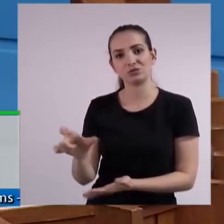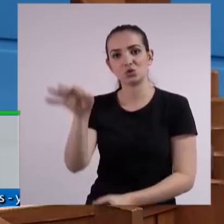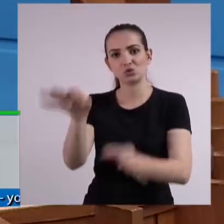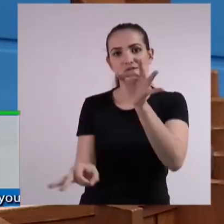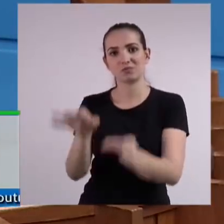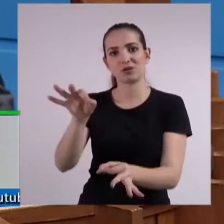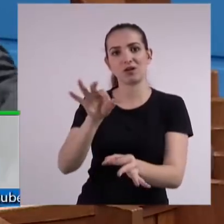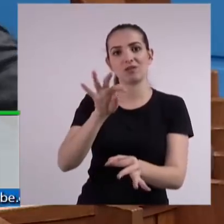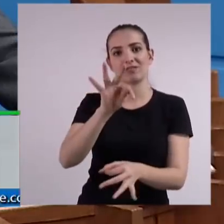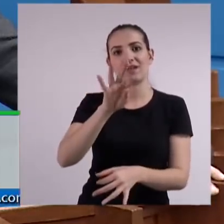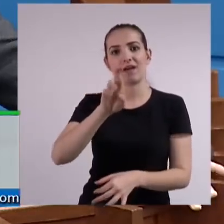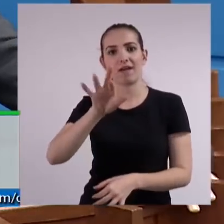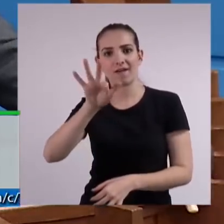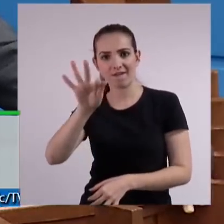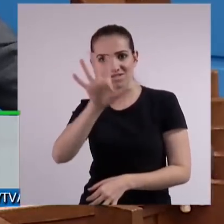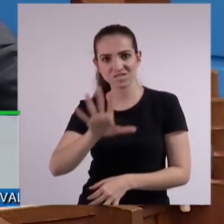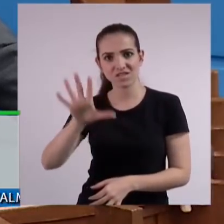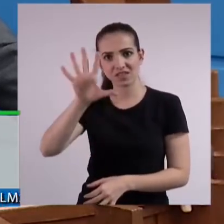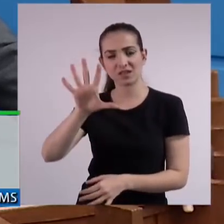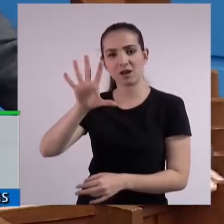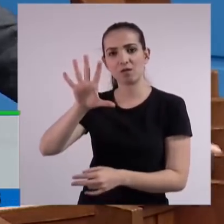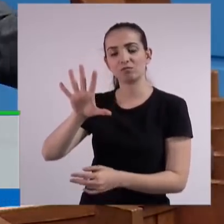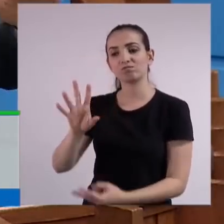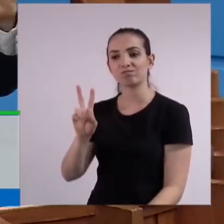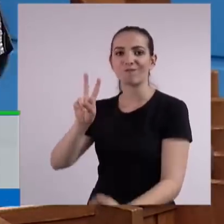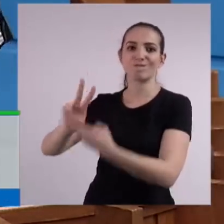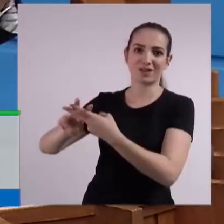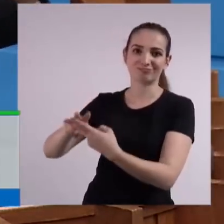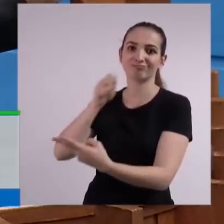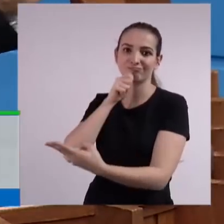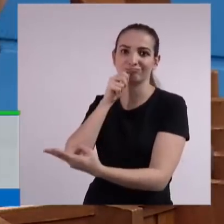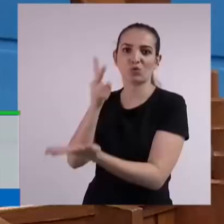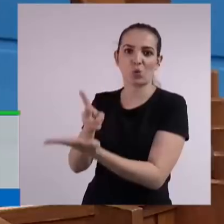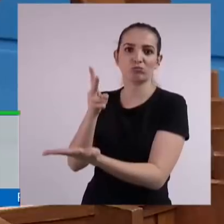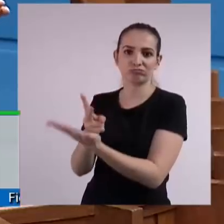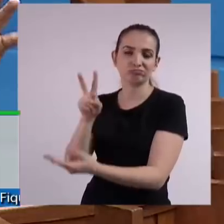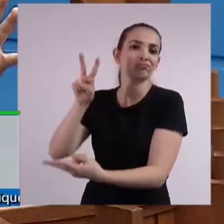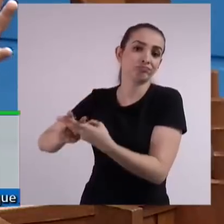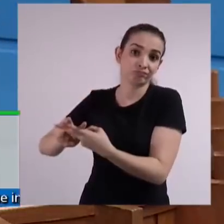Regional Federal, lá pelo STJ, e, com isso,